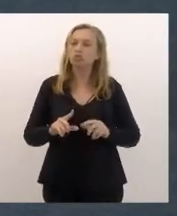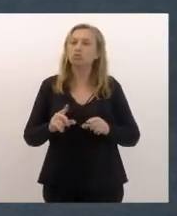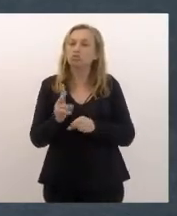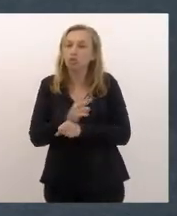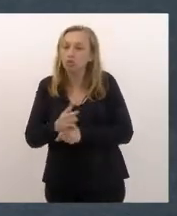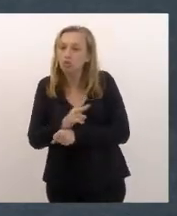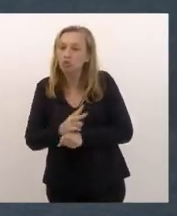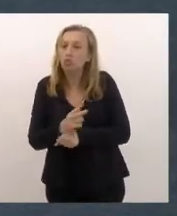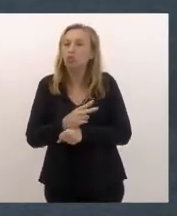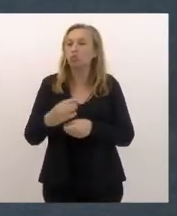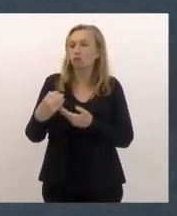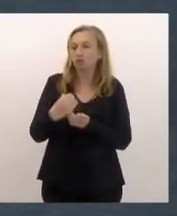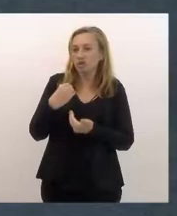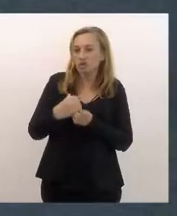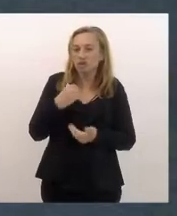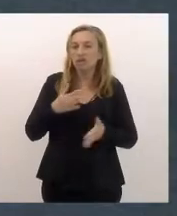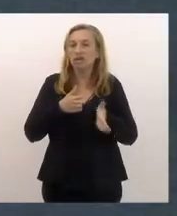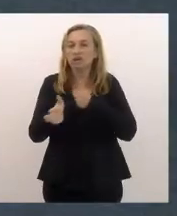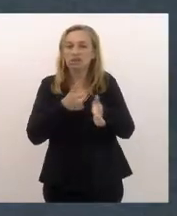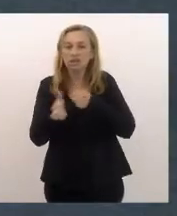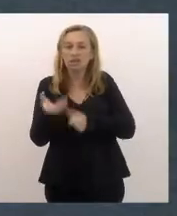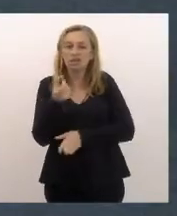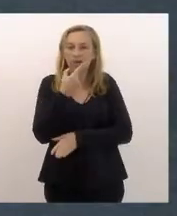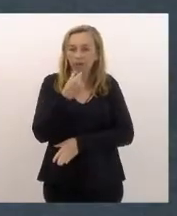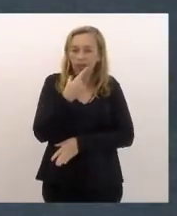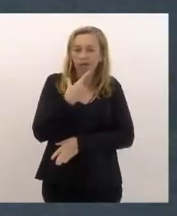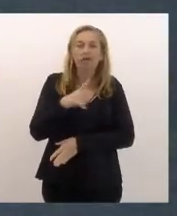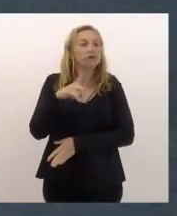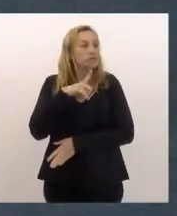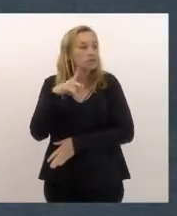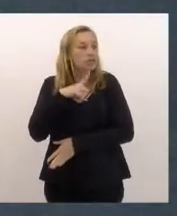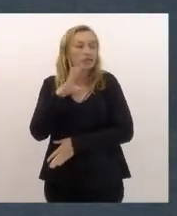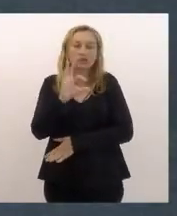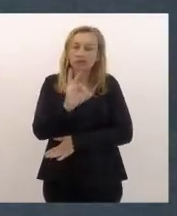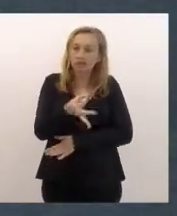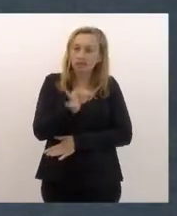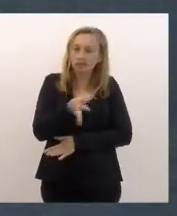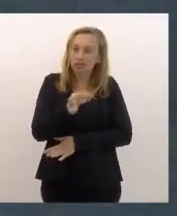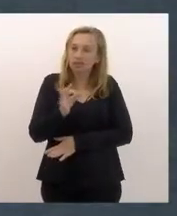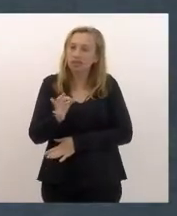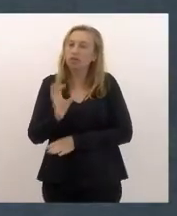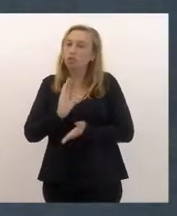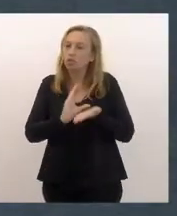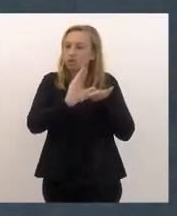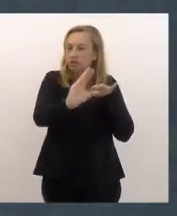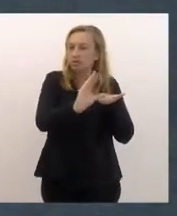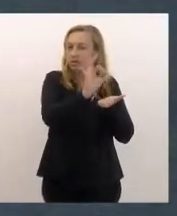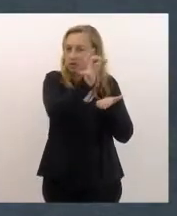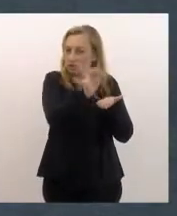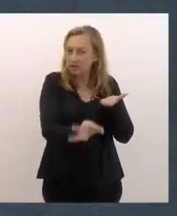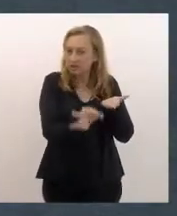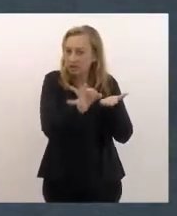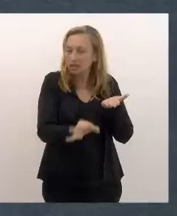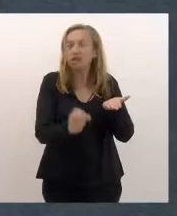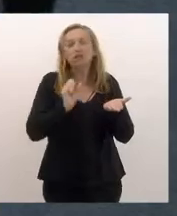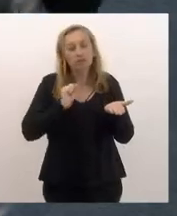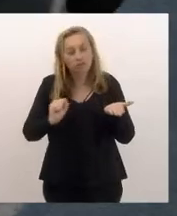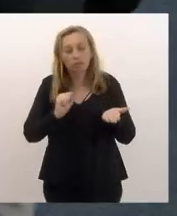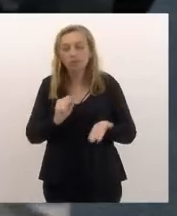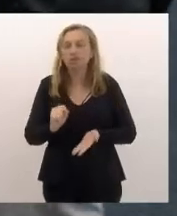orientação, acesso a medicamentos, tenha, de fato, o orçamento garantido, que a gente